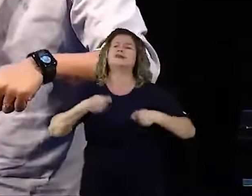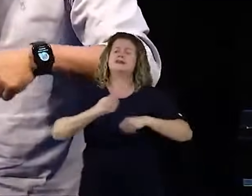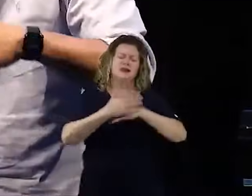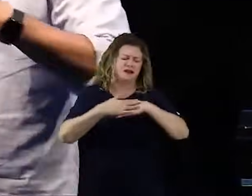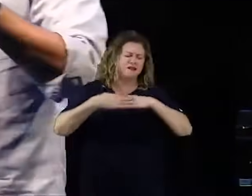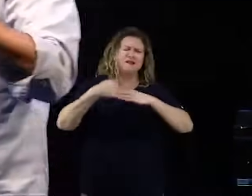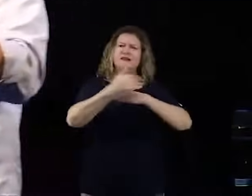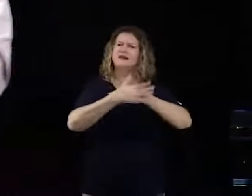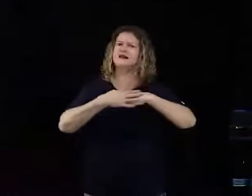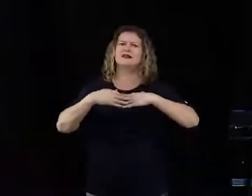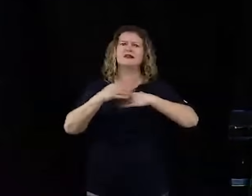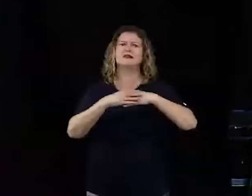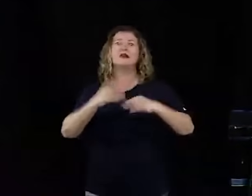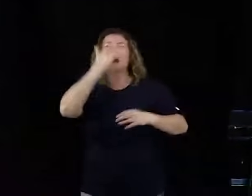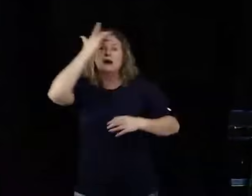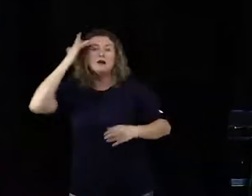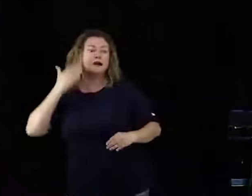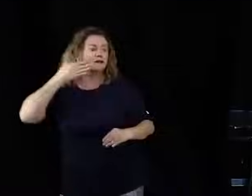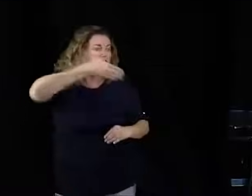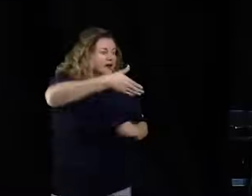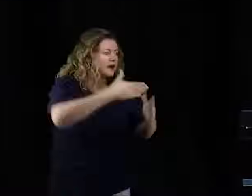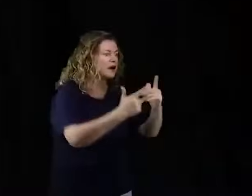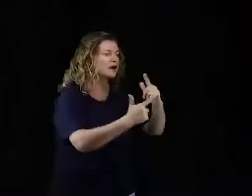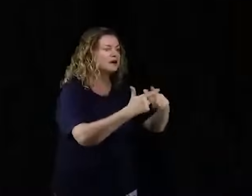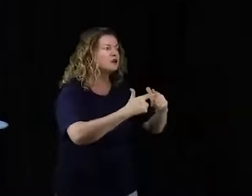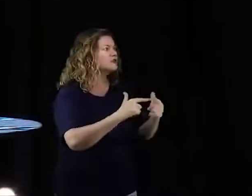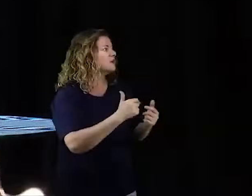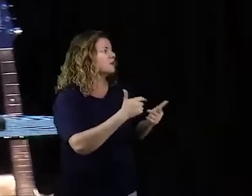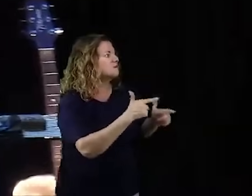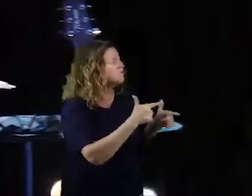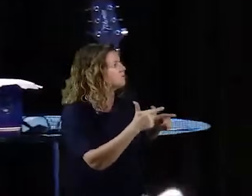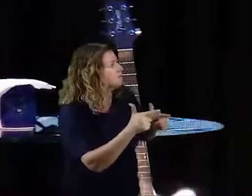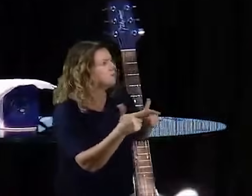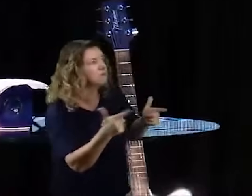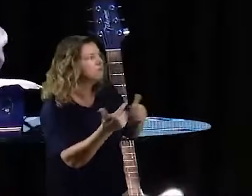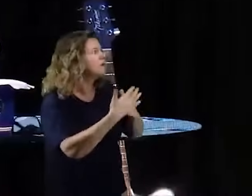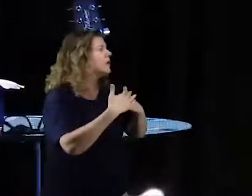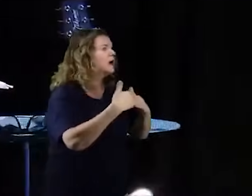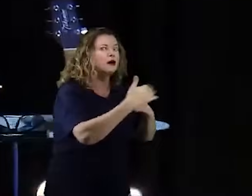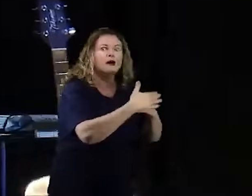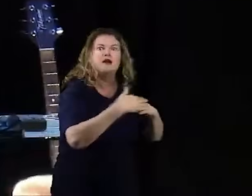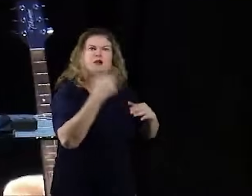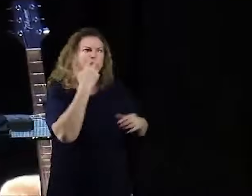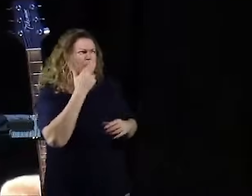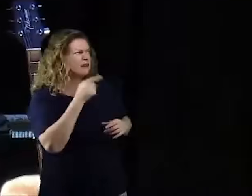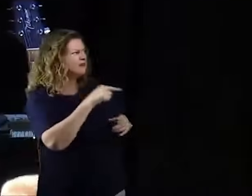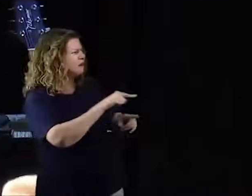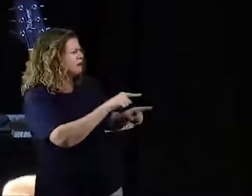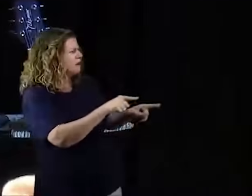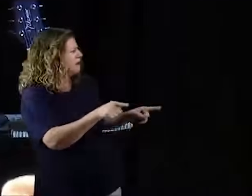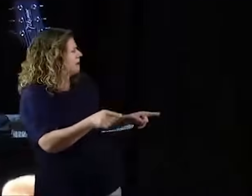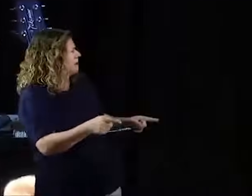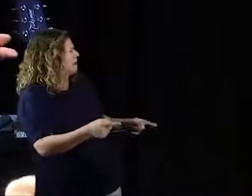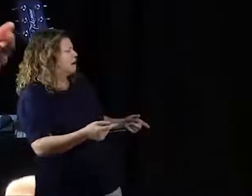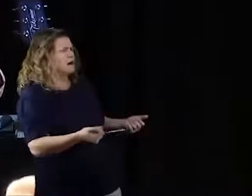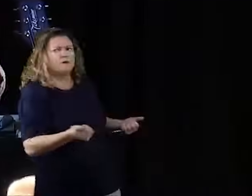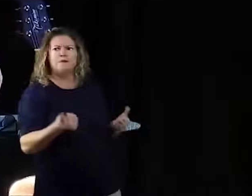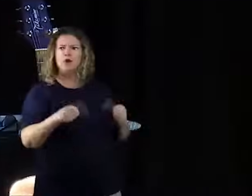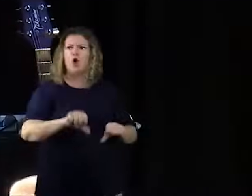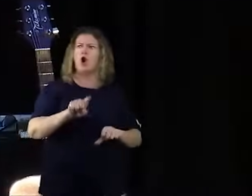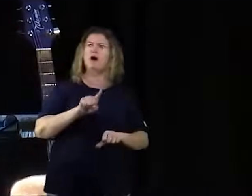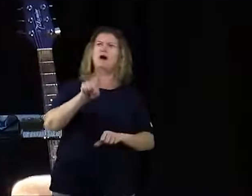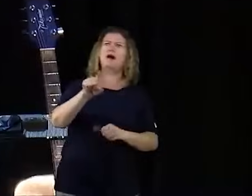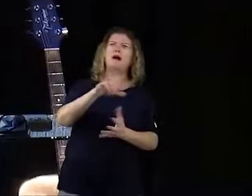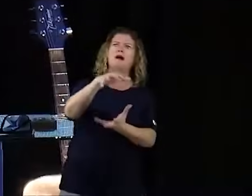ou quando as pessoas dentro da igreja são tão ou piores do que quem tá fora da igreja